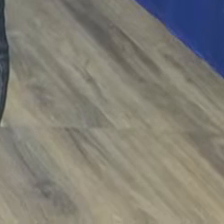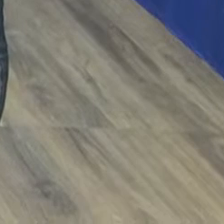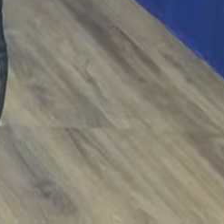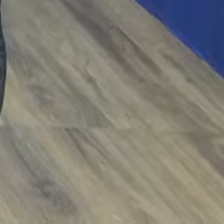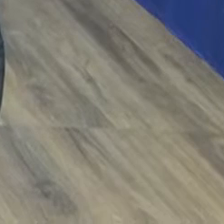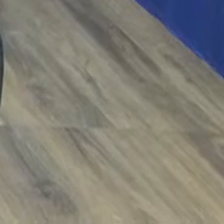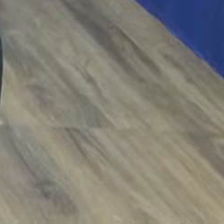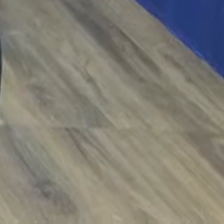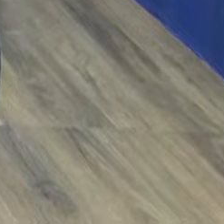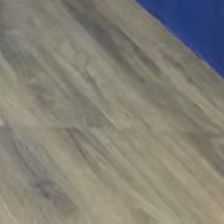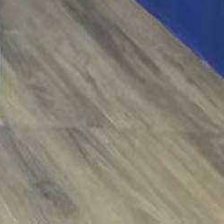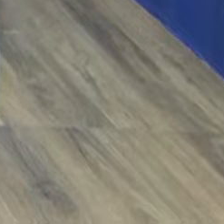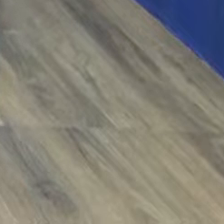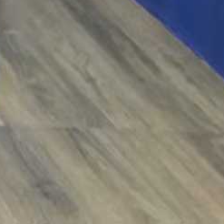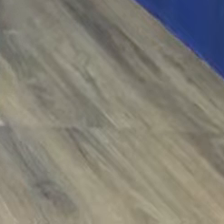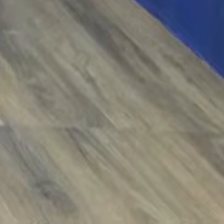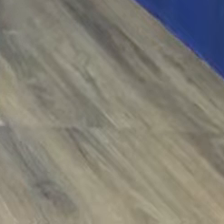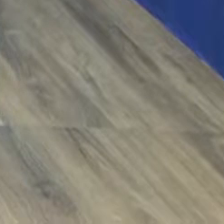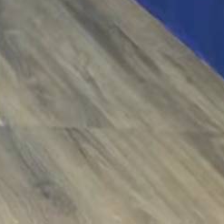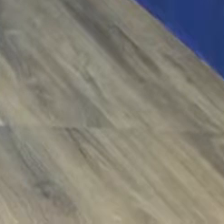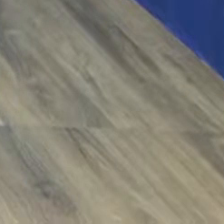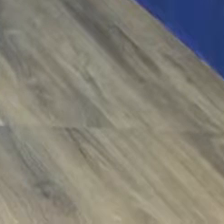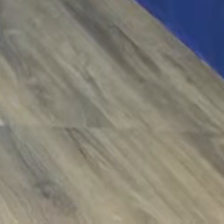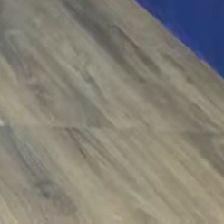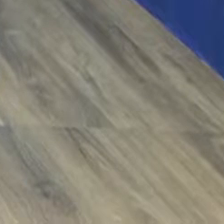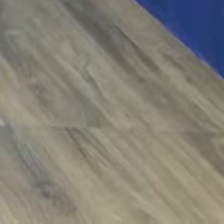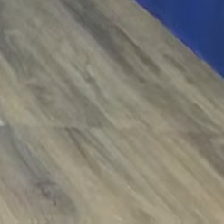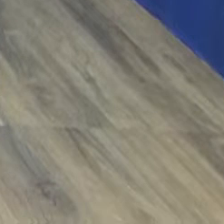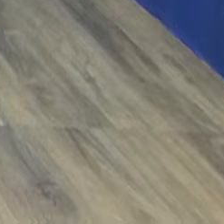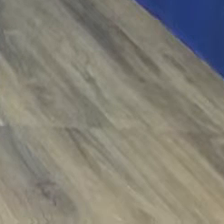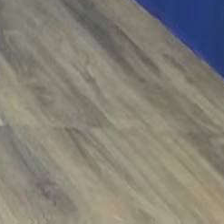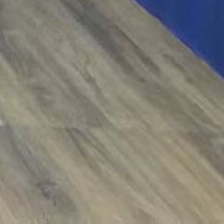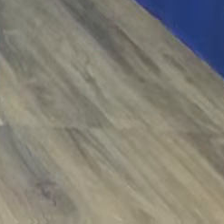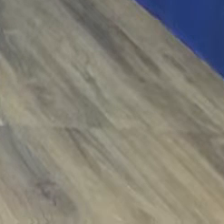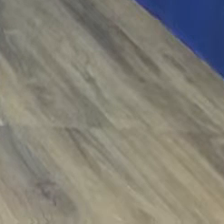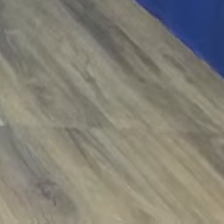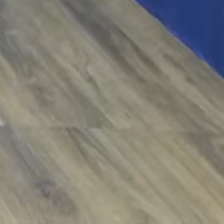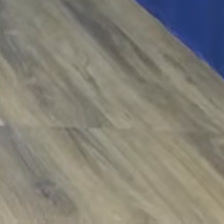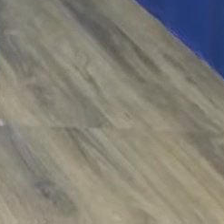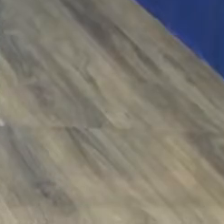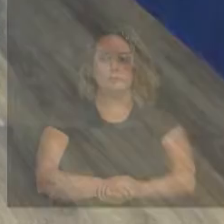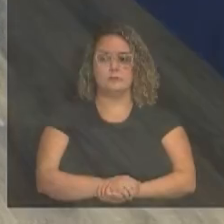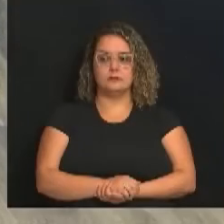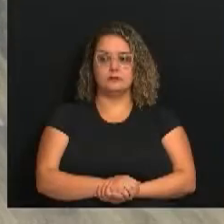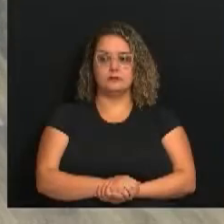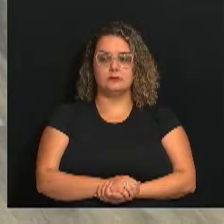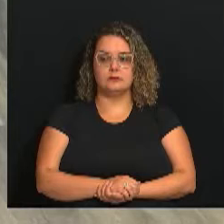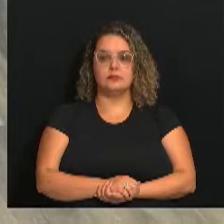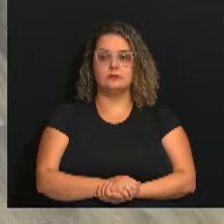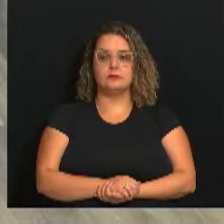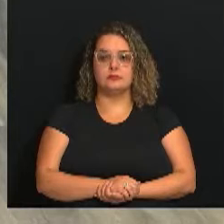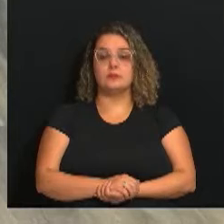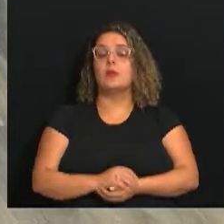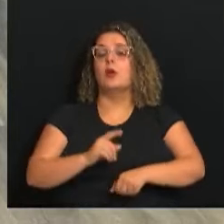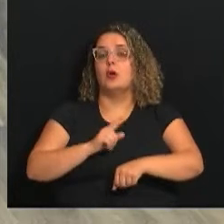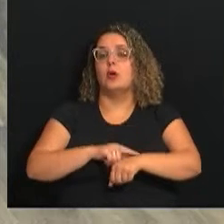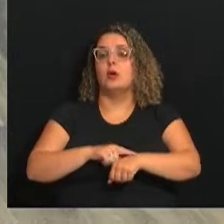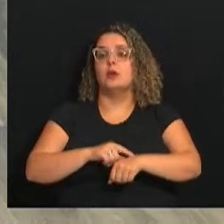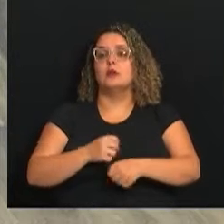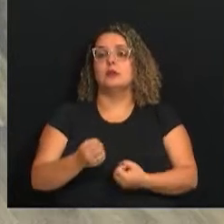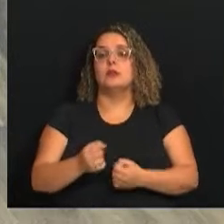atendimento humano em todos os horários, a gente tem um atendimento, o alcance, né,